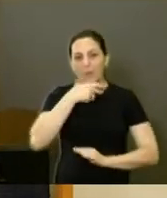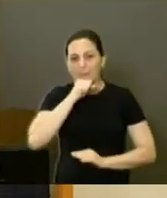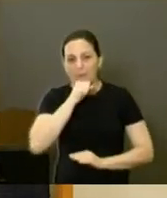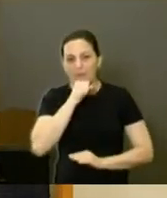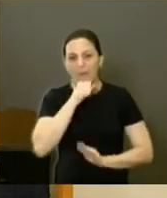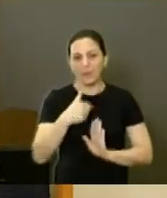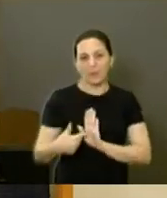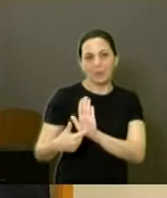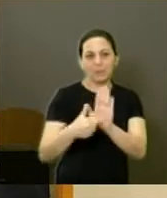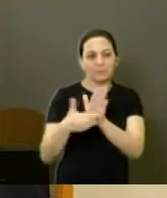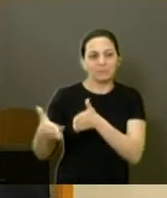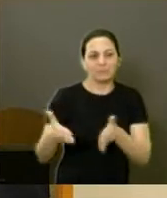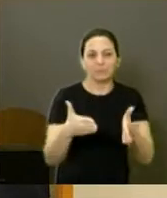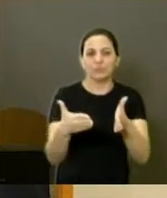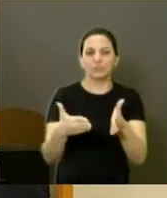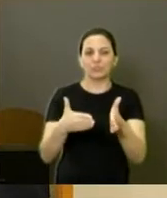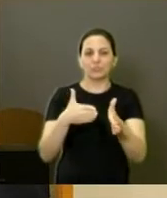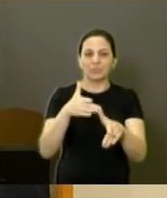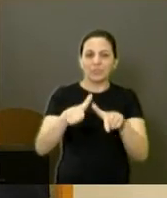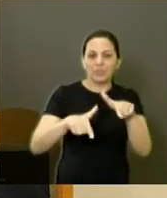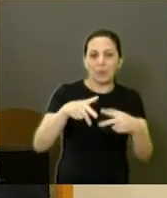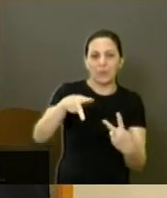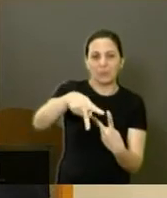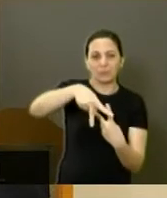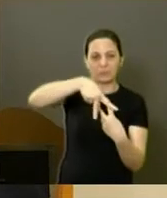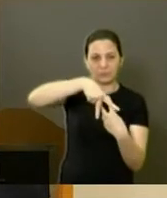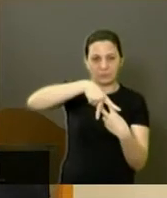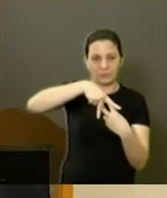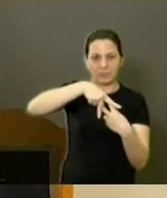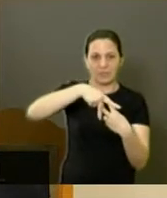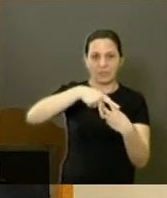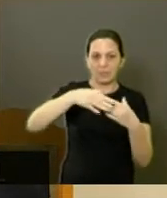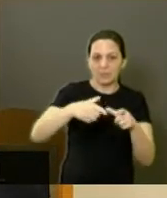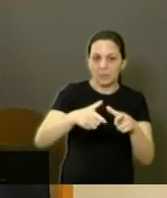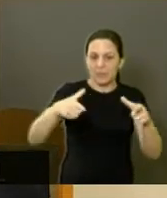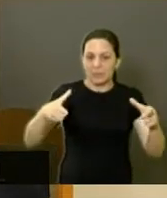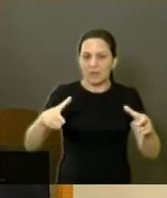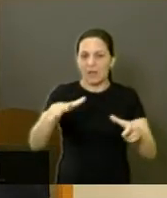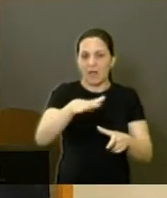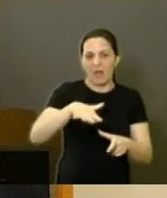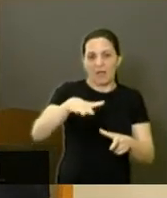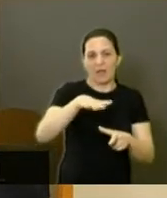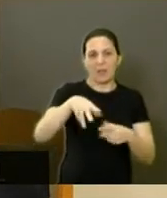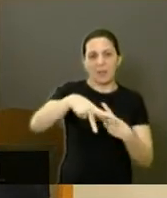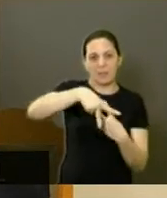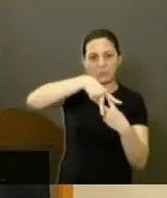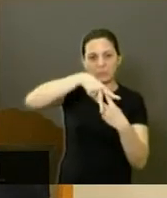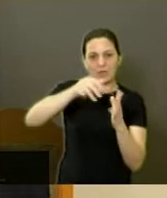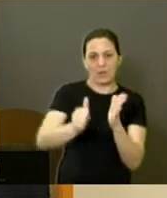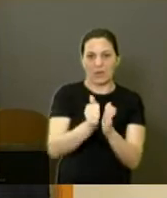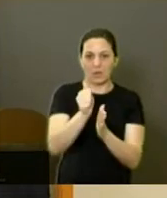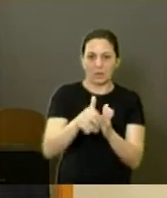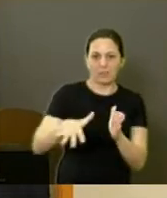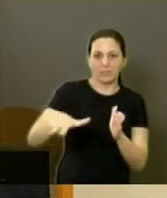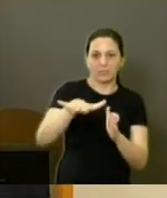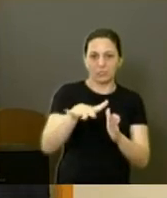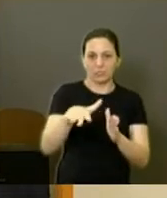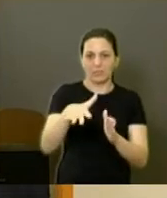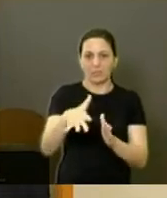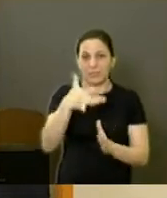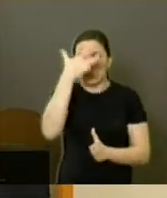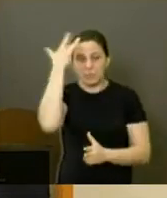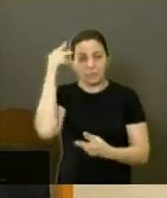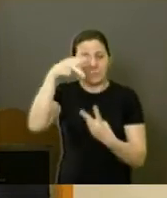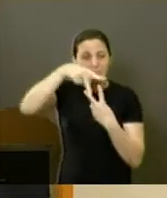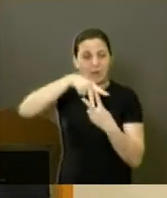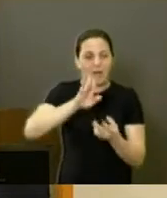outros. No trabalho que ele fez pela maçonaria, pelo crescimento da ordem aqui em Araraquara e também na região, do tanto das pessoas que a maçonaria ajuda sem